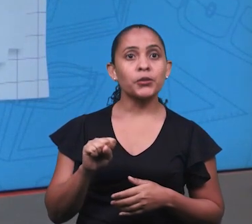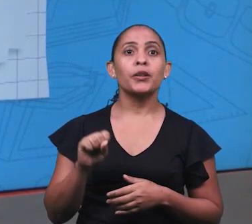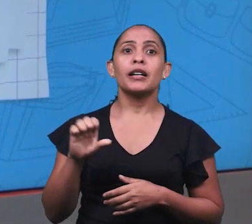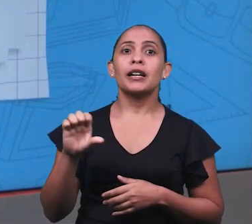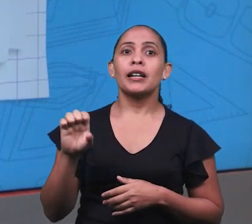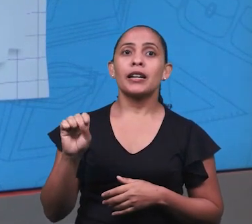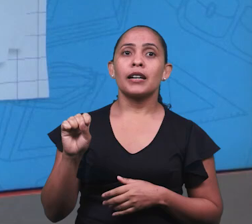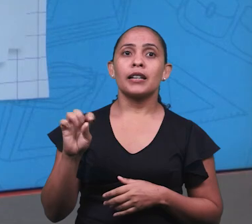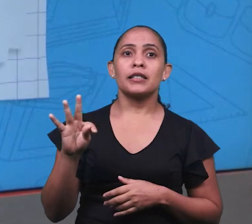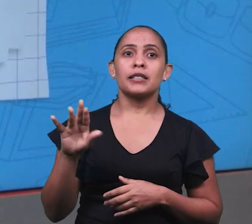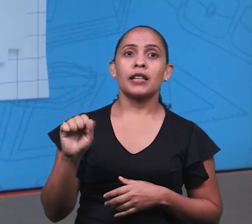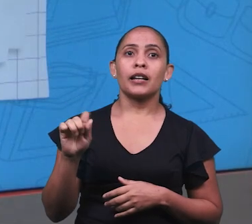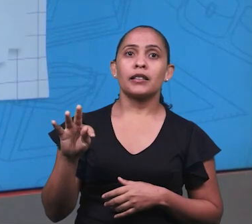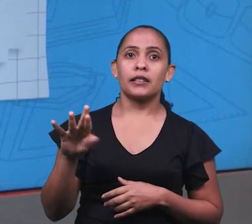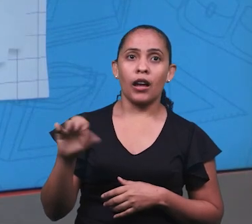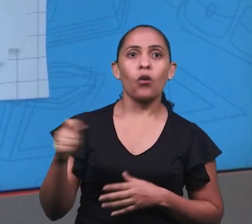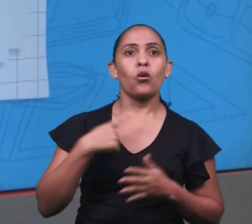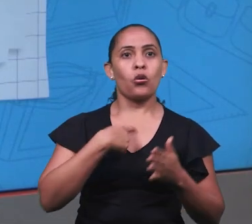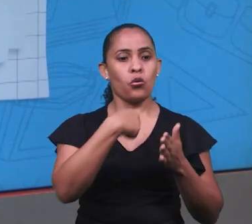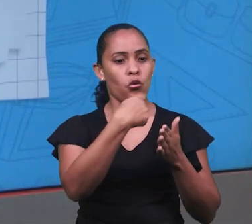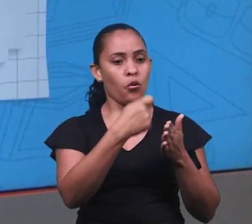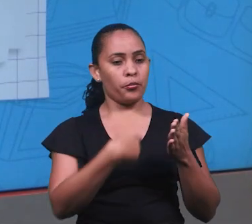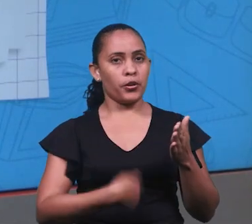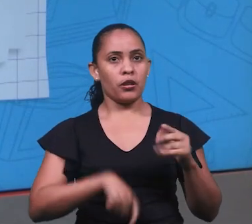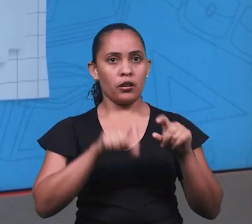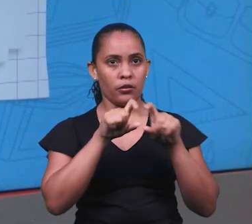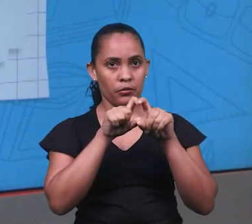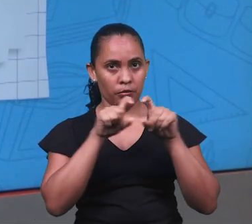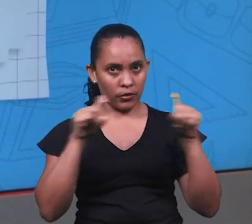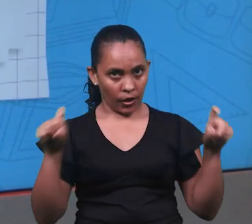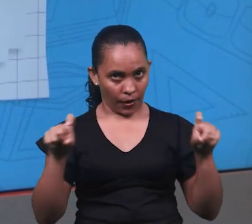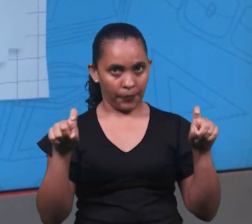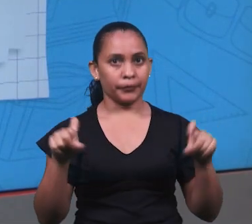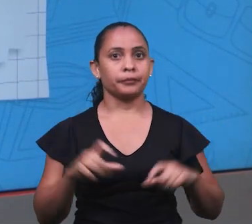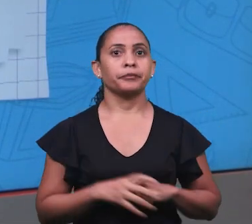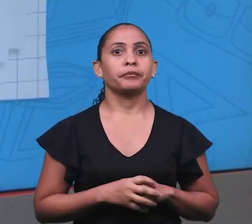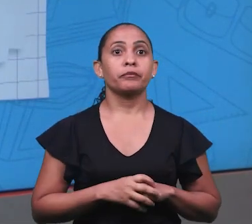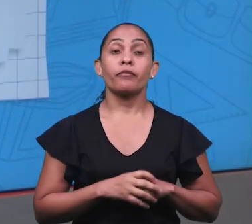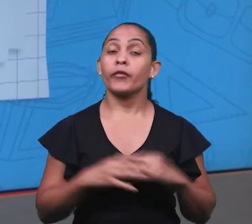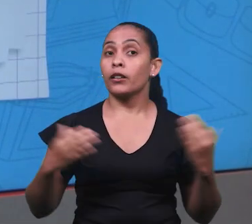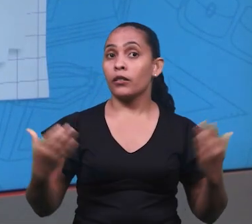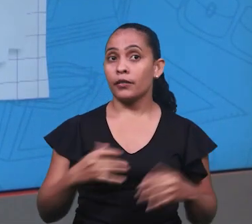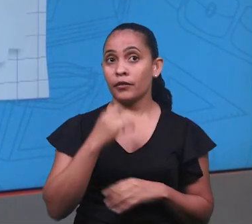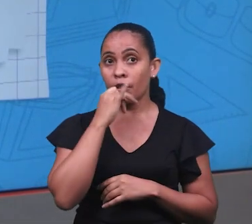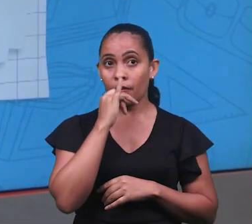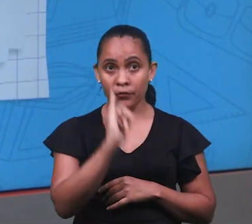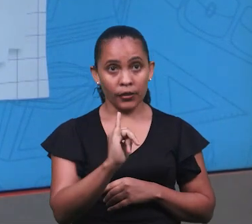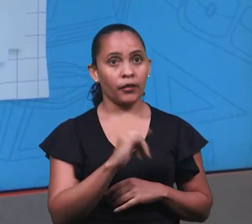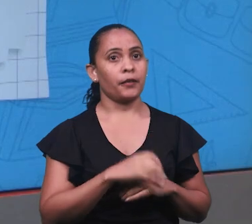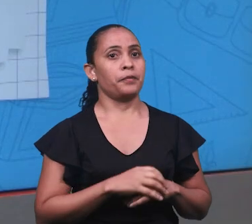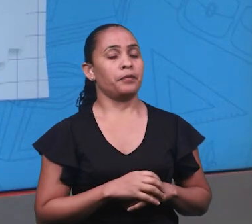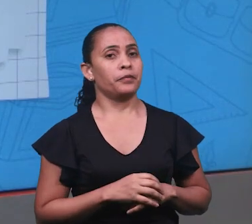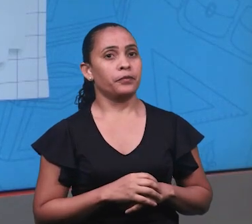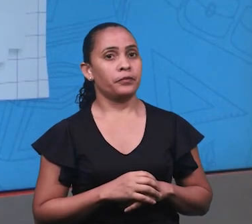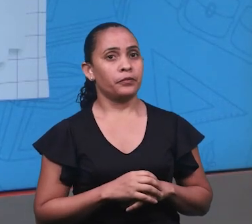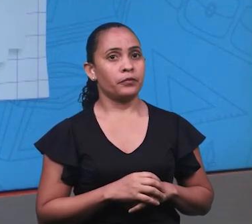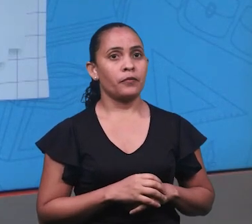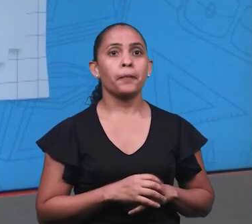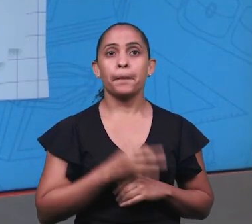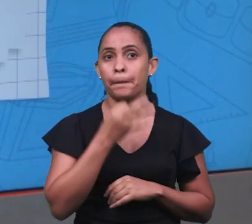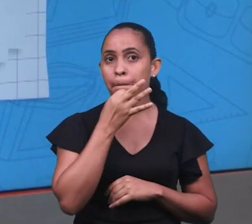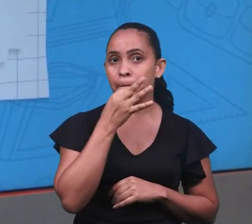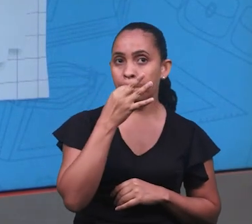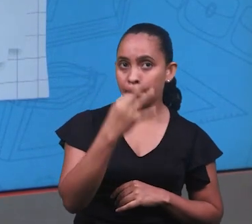rascunho aí, copia de novo o tema... Tese, aí você vai colocar agora assim, argumentação da ideia